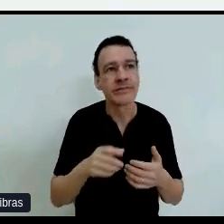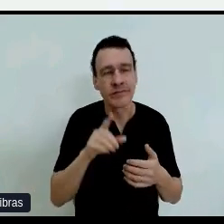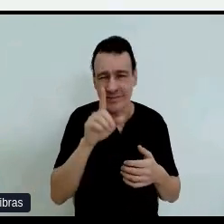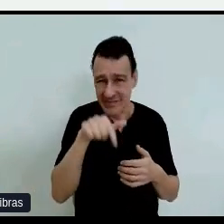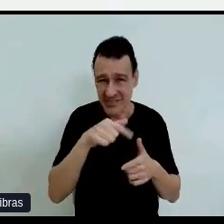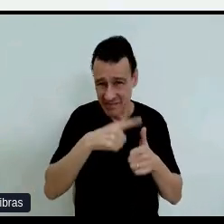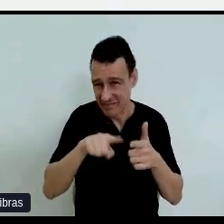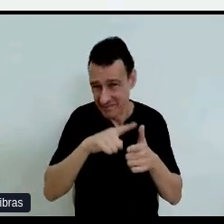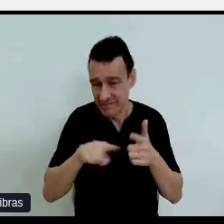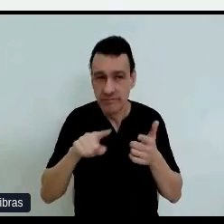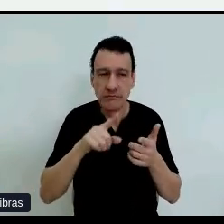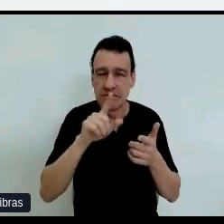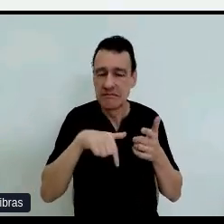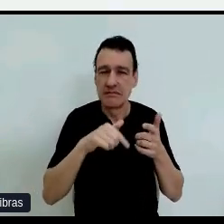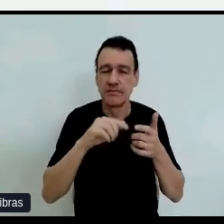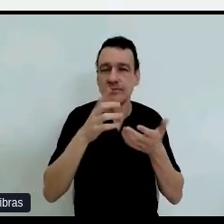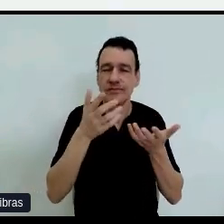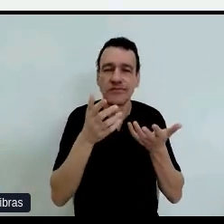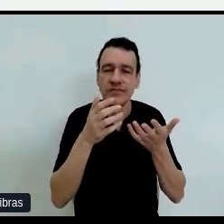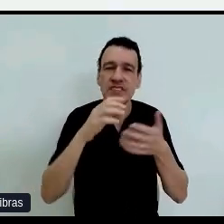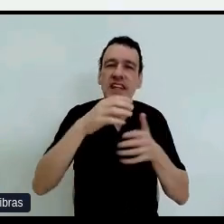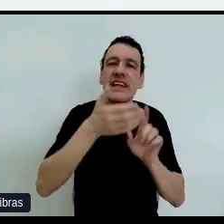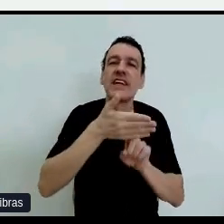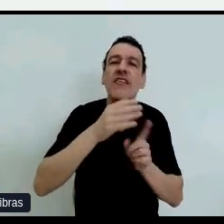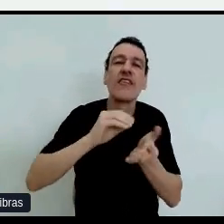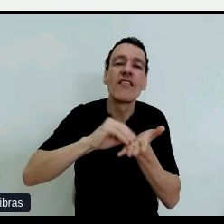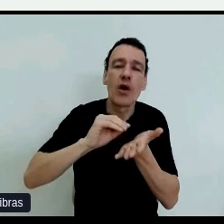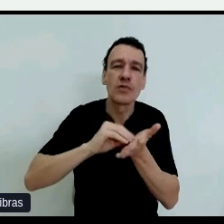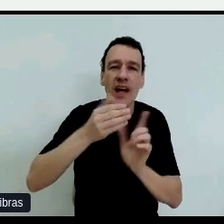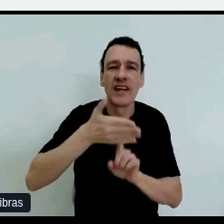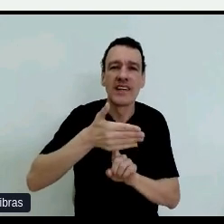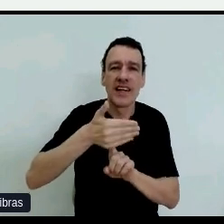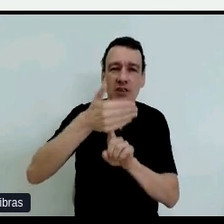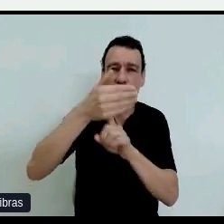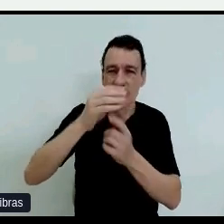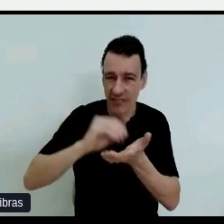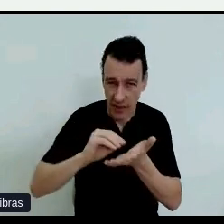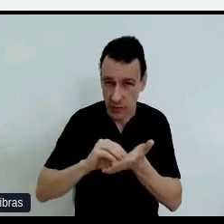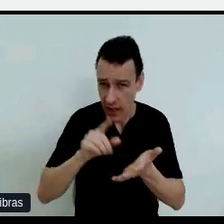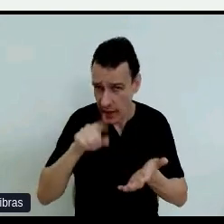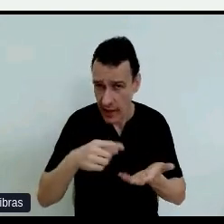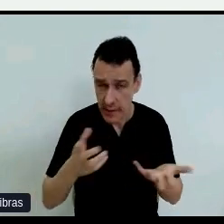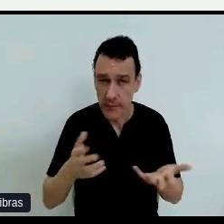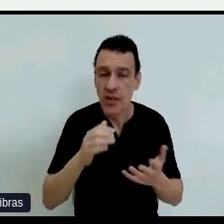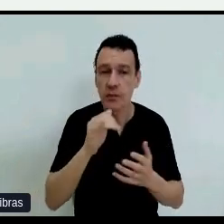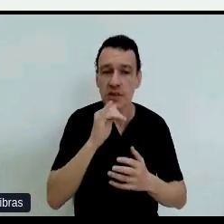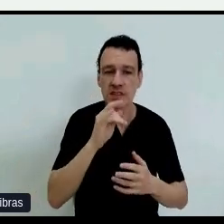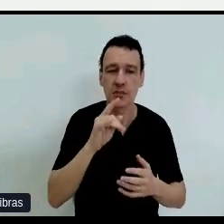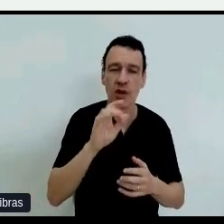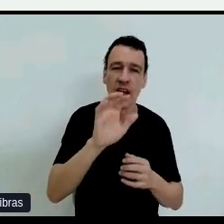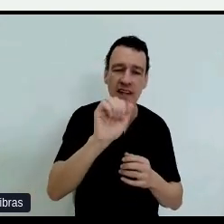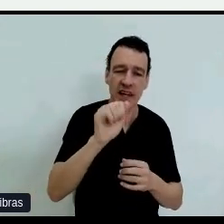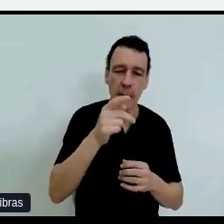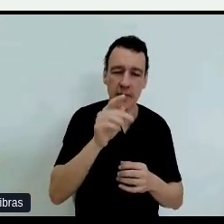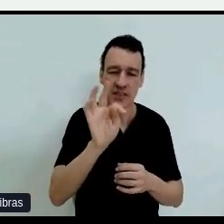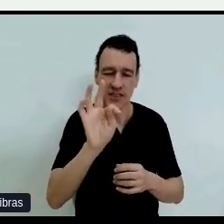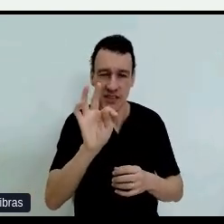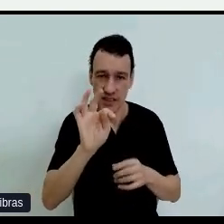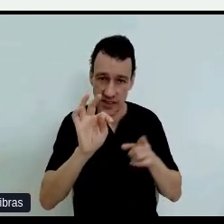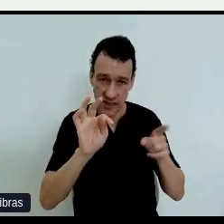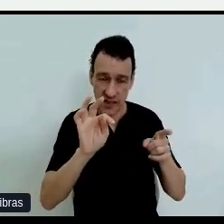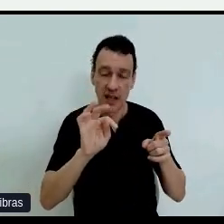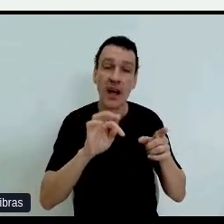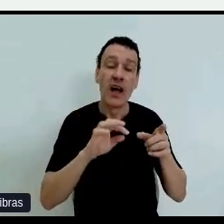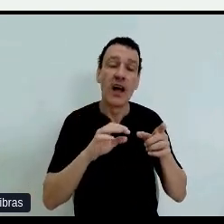nem a questão lá do CAPTCHA, né? A gente sabe, o nosso time de segurança chega e fala assim, ó, não dá para trocar esse CAPTCHA aqui por questões